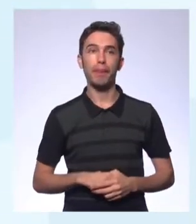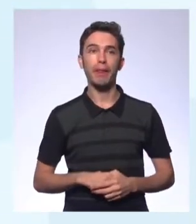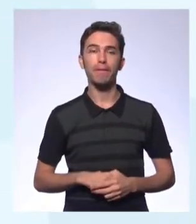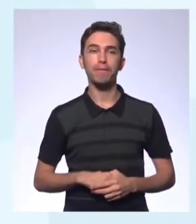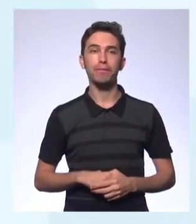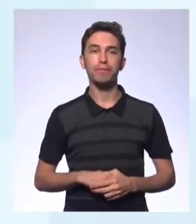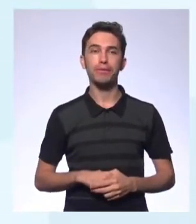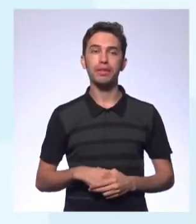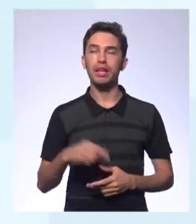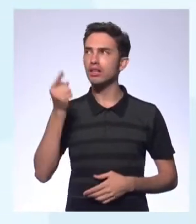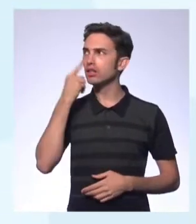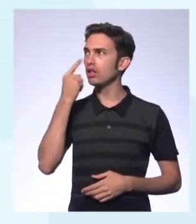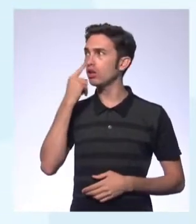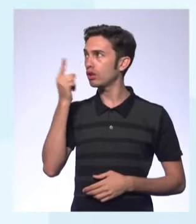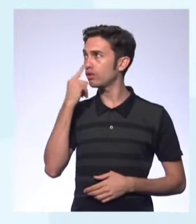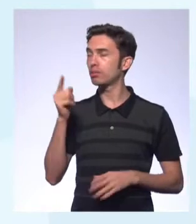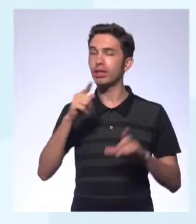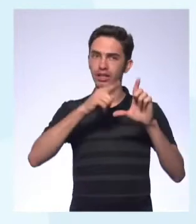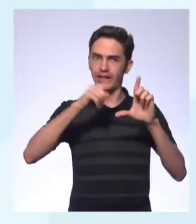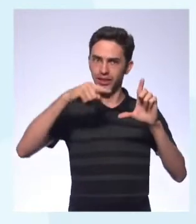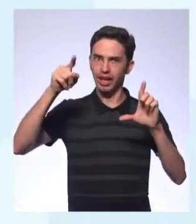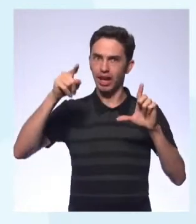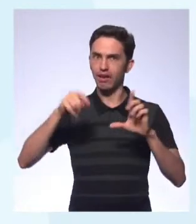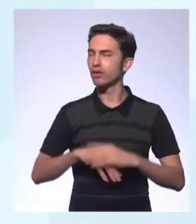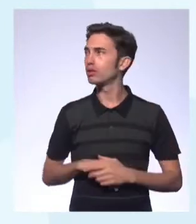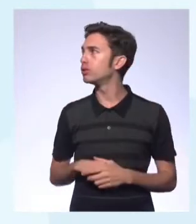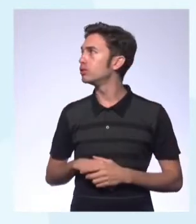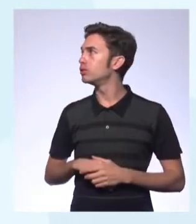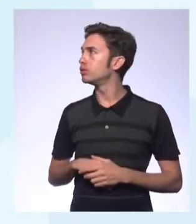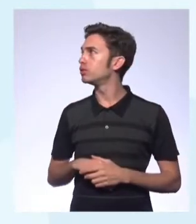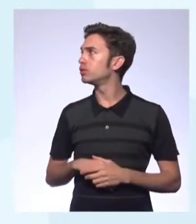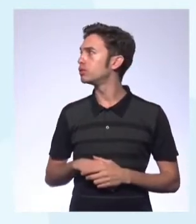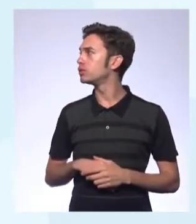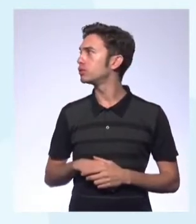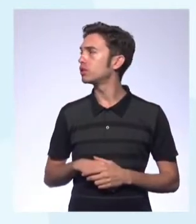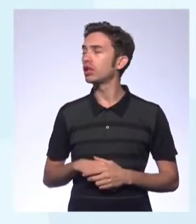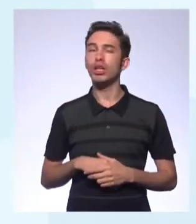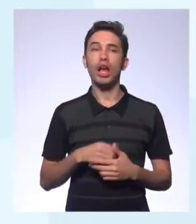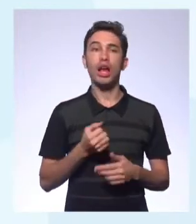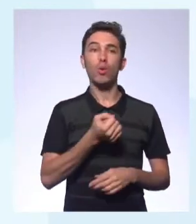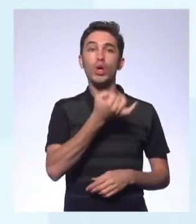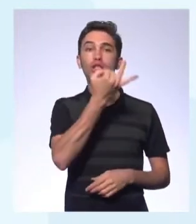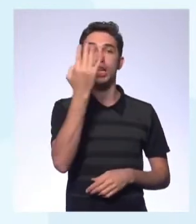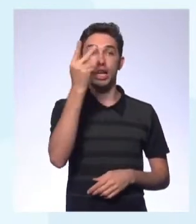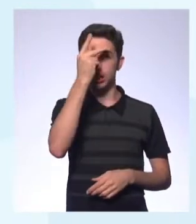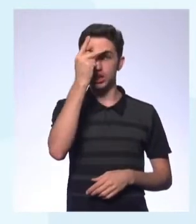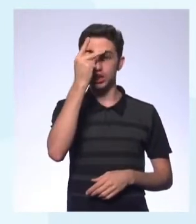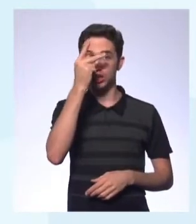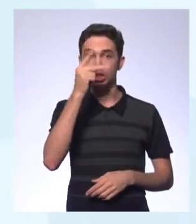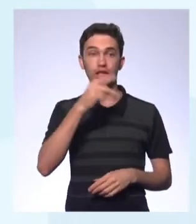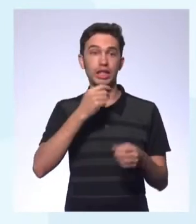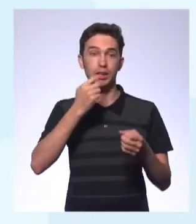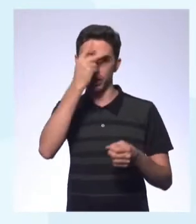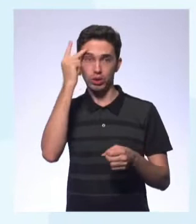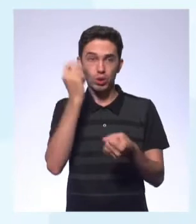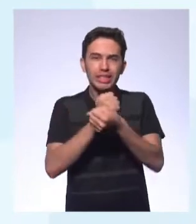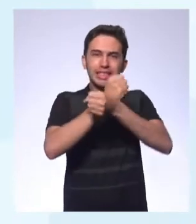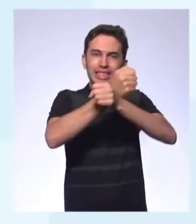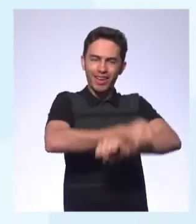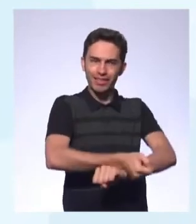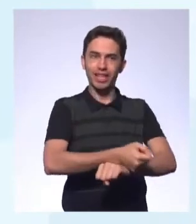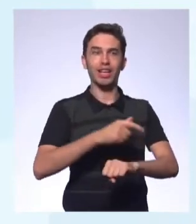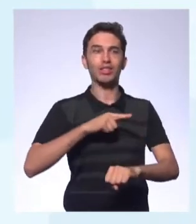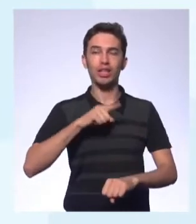Nós estamos olhando no mapa, nesse gráfico, a quantidade de escravos que os países